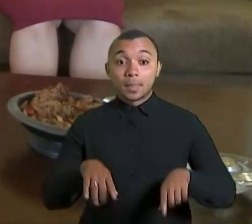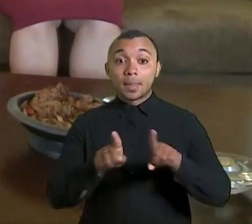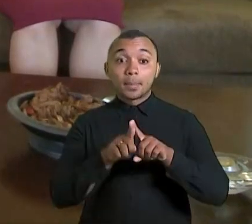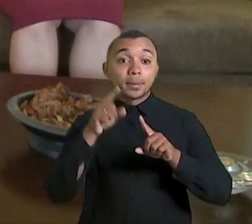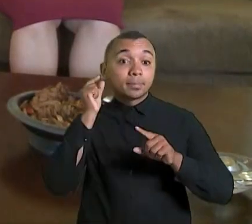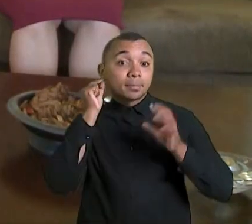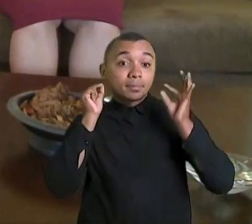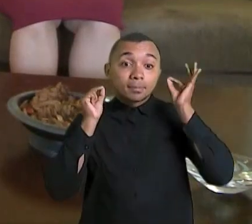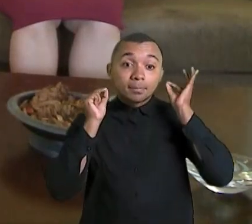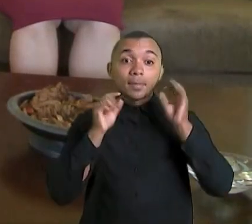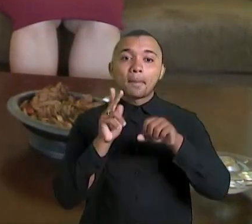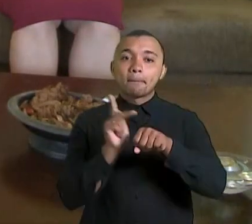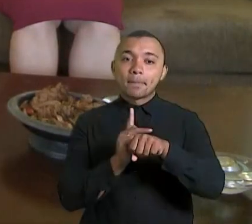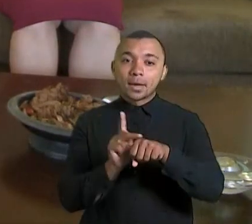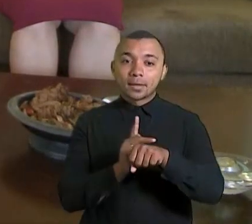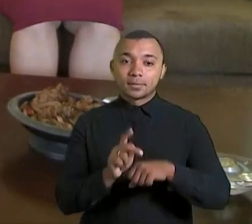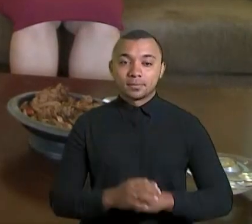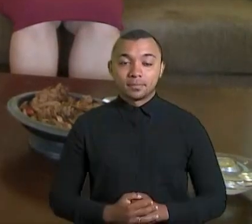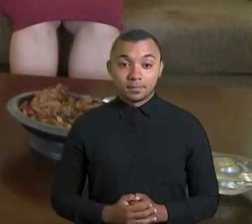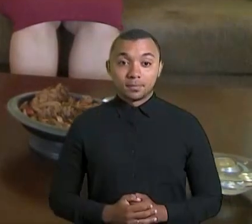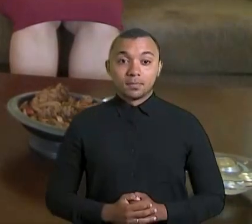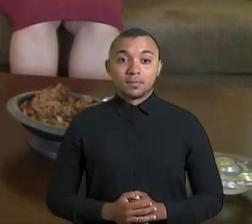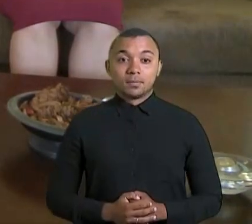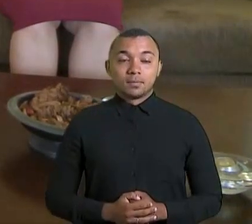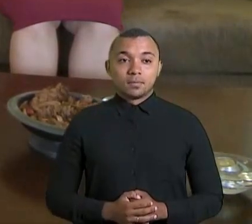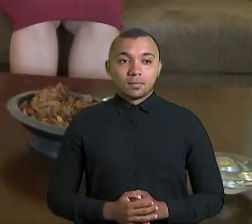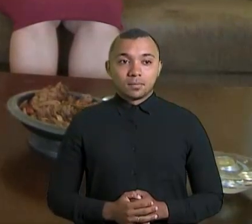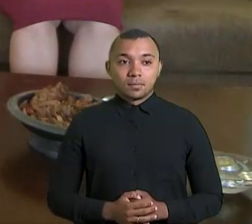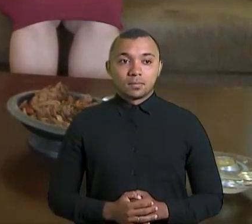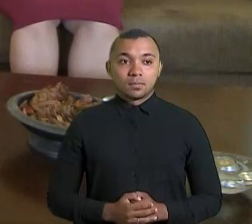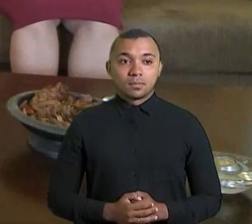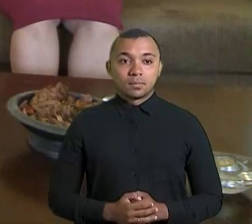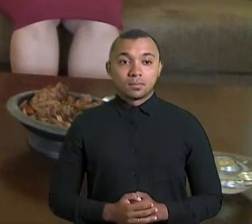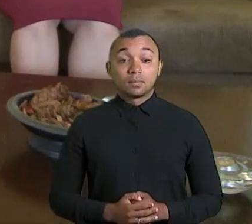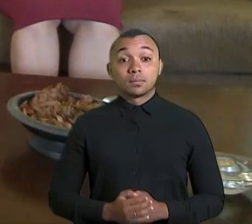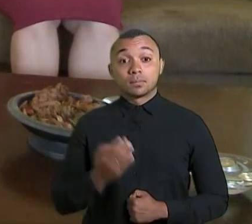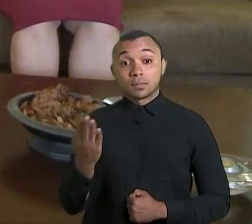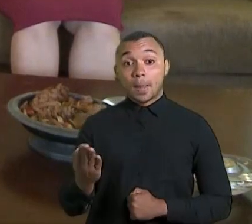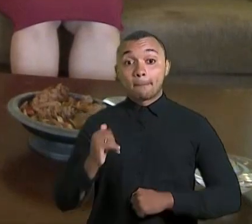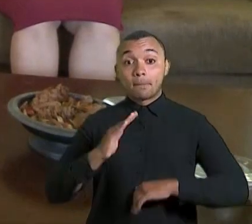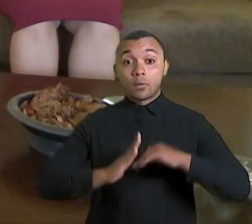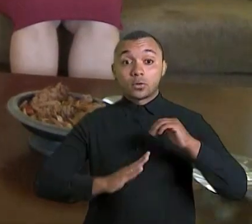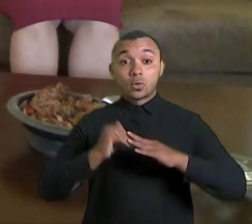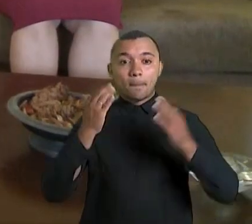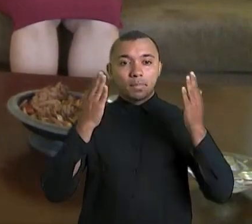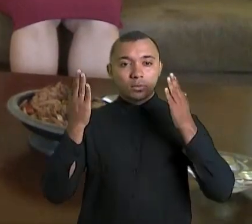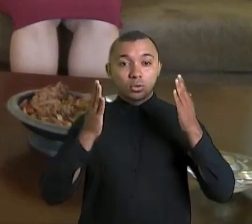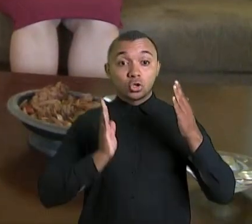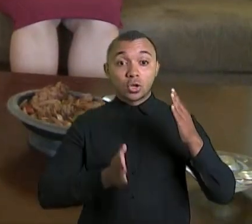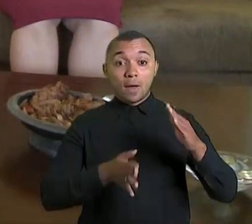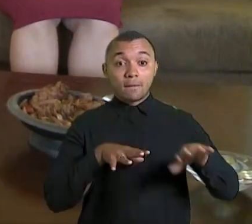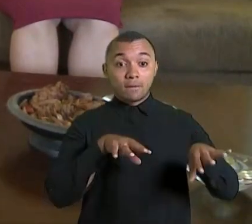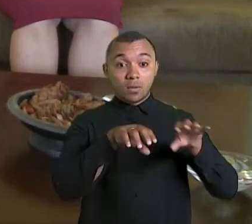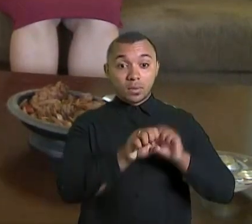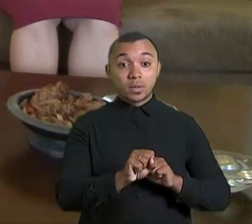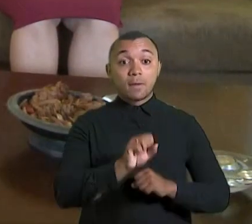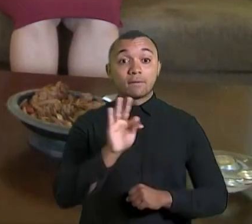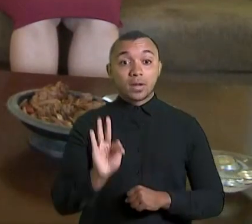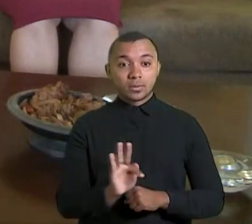pretos. Muito bem. Tainara é psicóloga, né, formada na faculdade 7 de